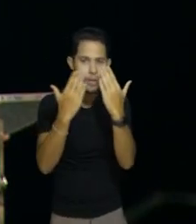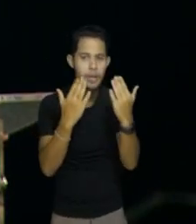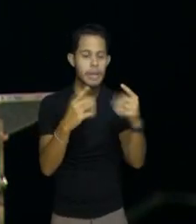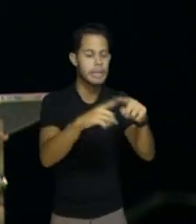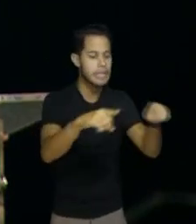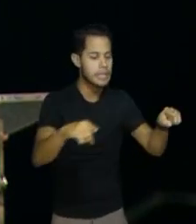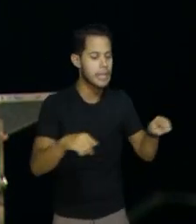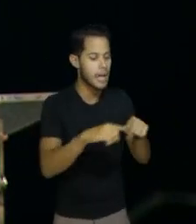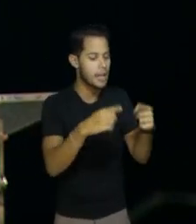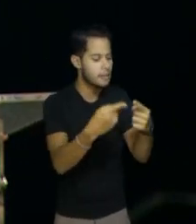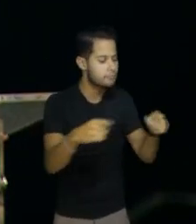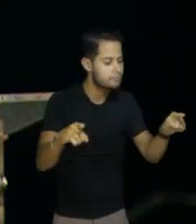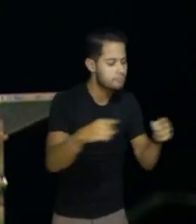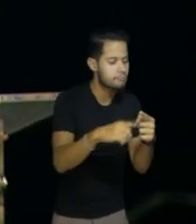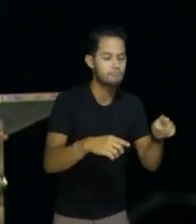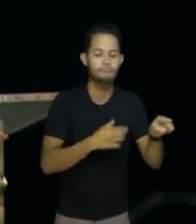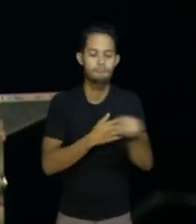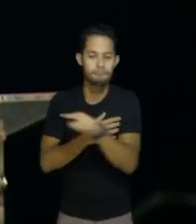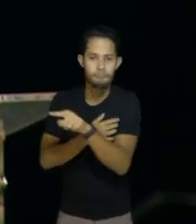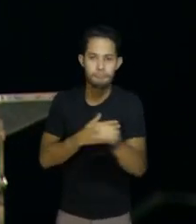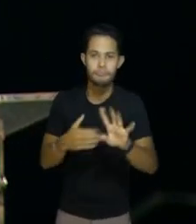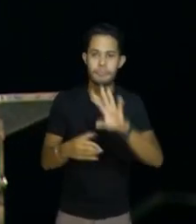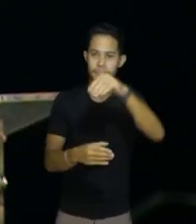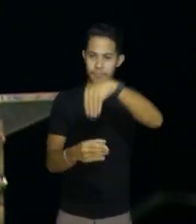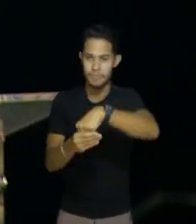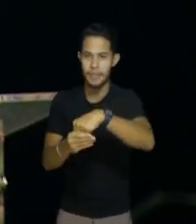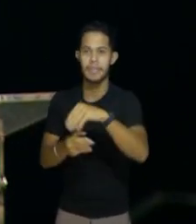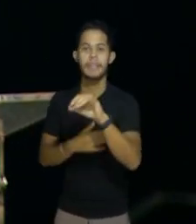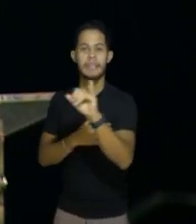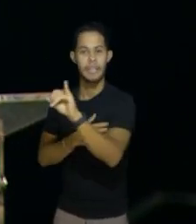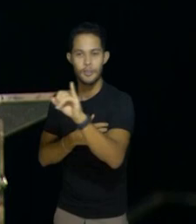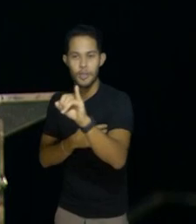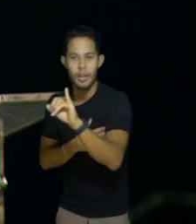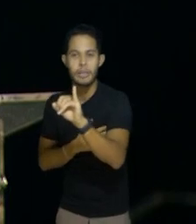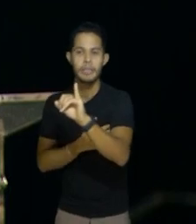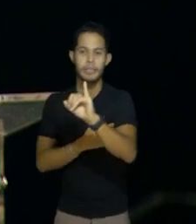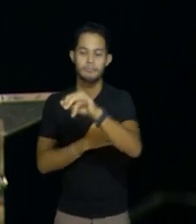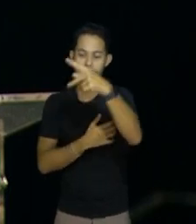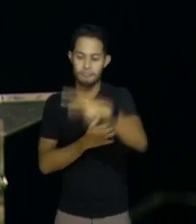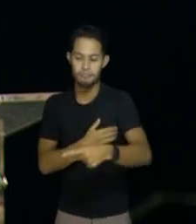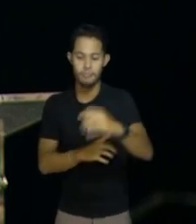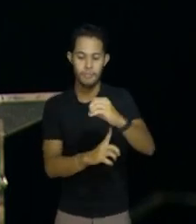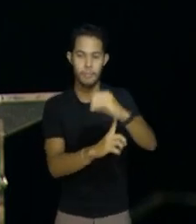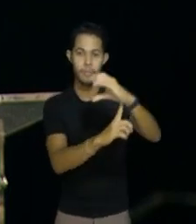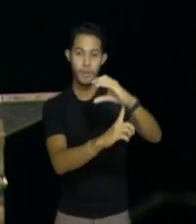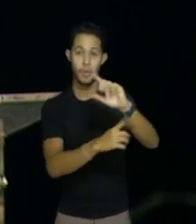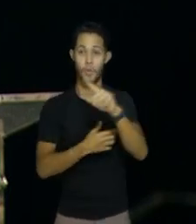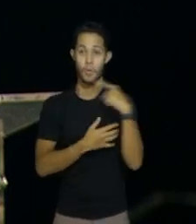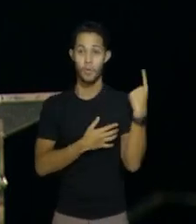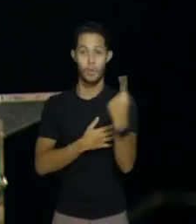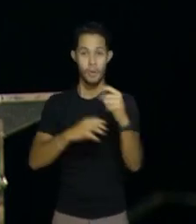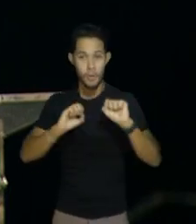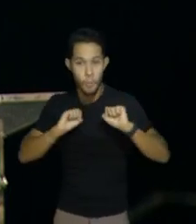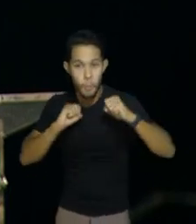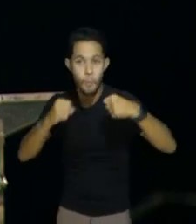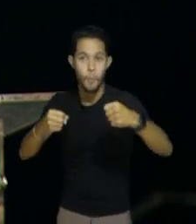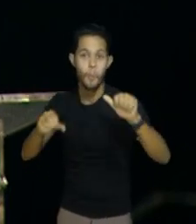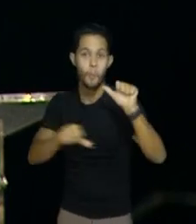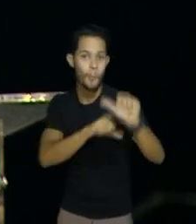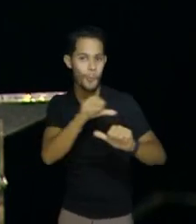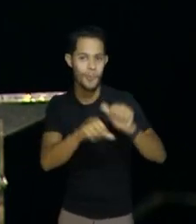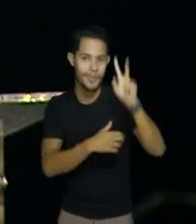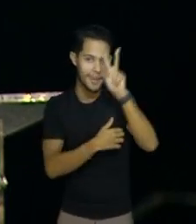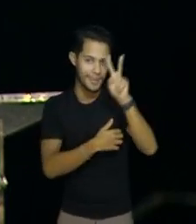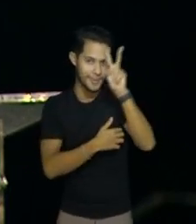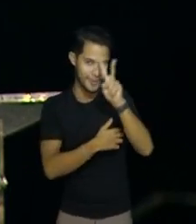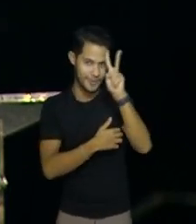1.000 metros quadrados uma casa em Itajaí, Santa Catarina, onde a gente tem procurado mudar a história dessas famílias. Já são mais de 70 famílias e